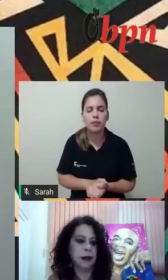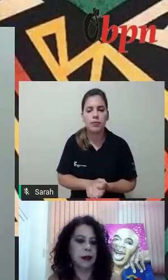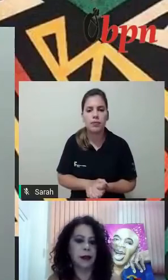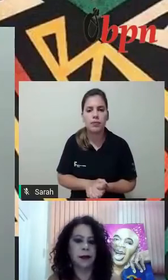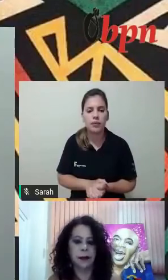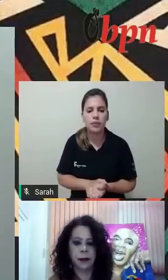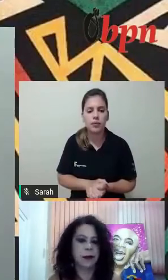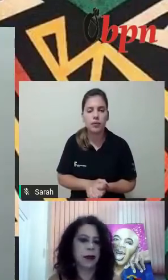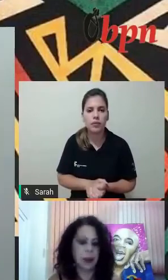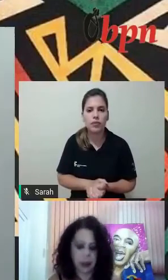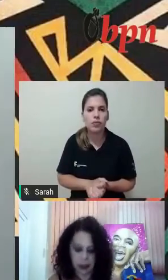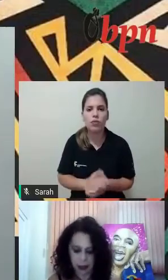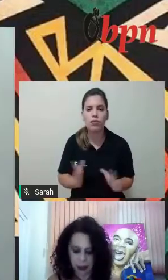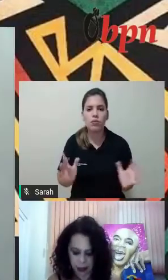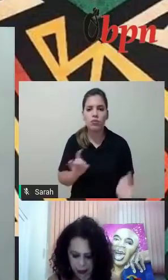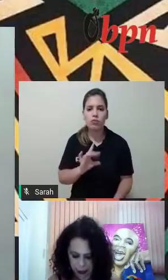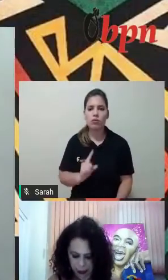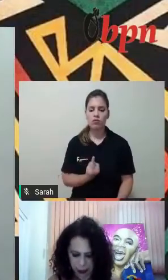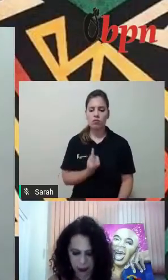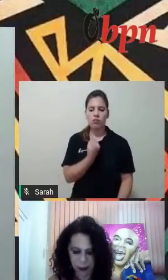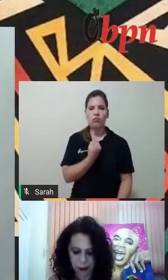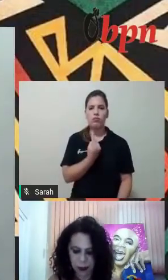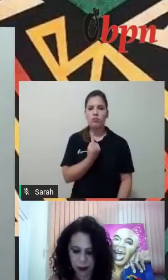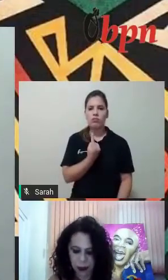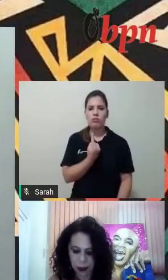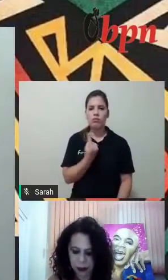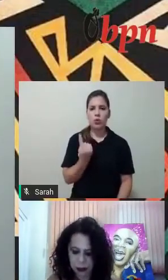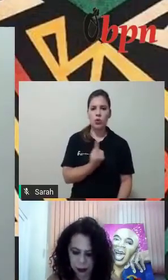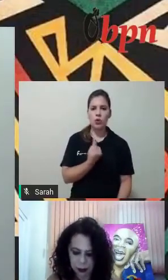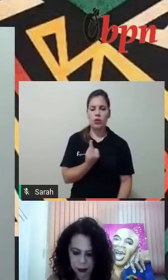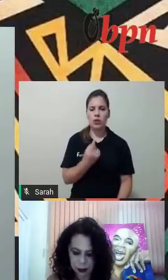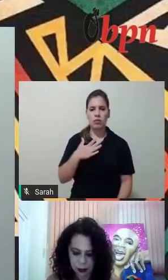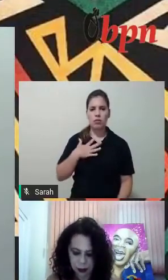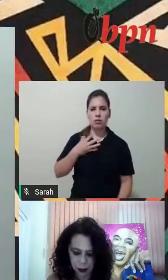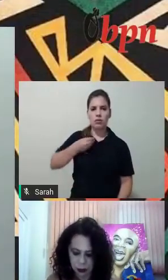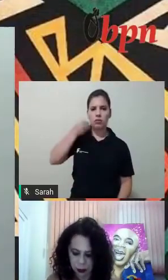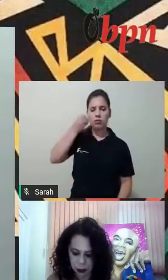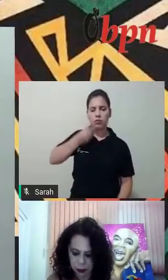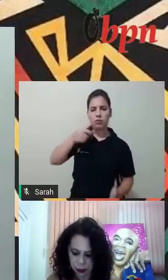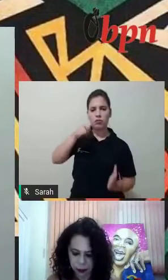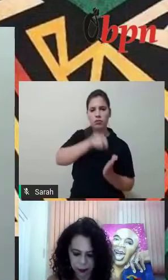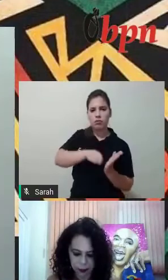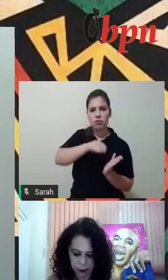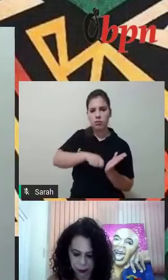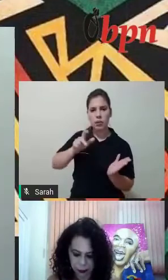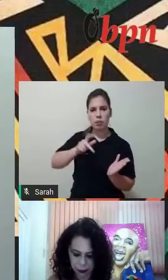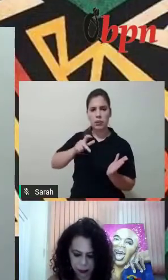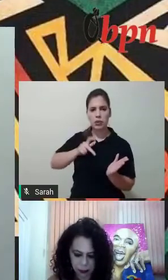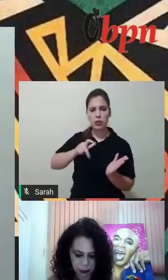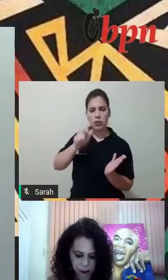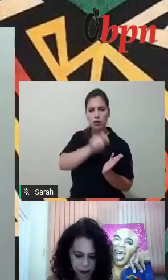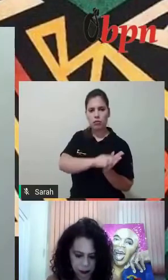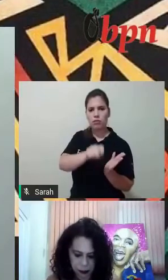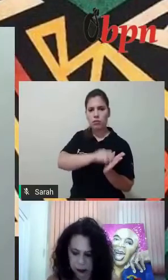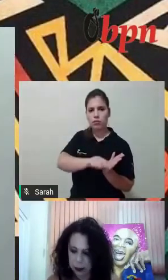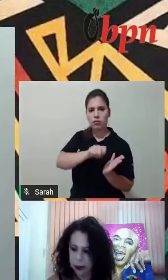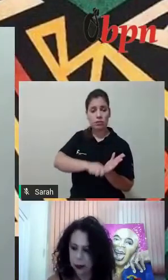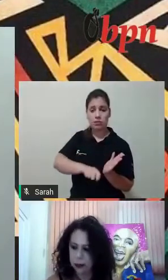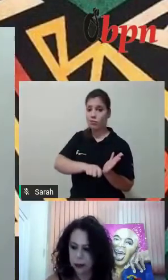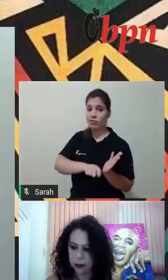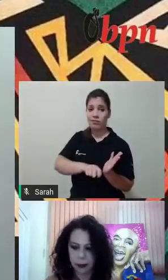ou não é só um sujeito individual, ele é um sujeito